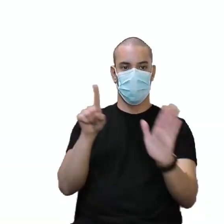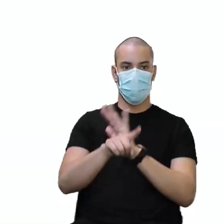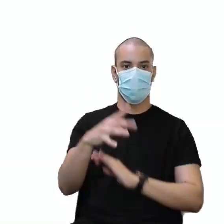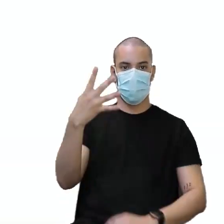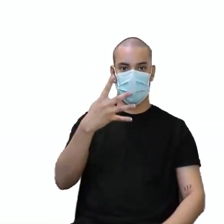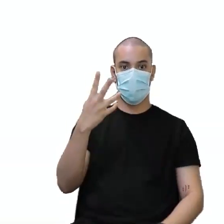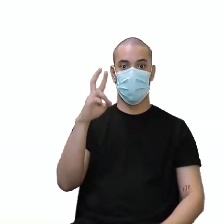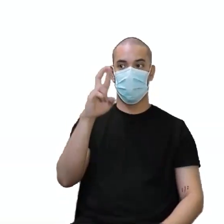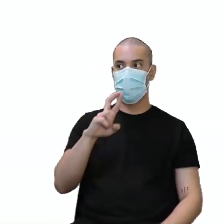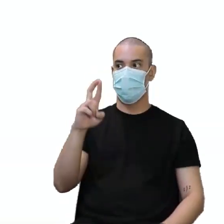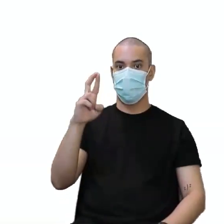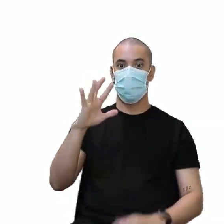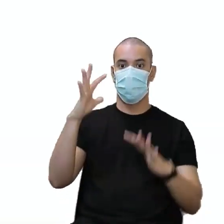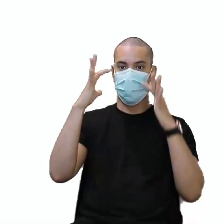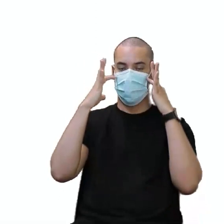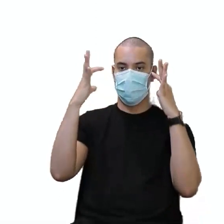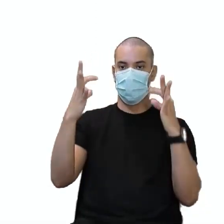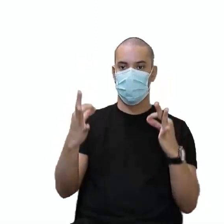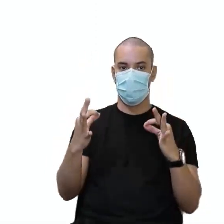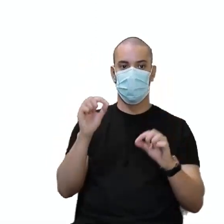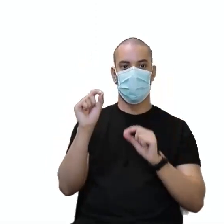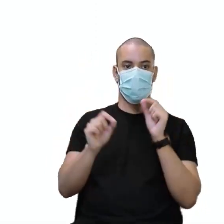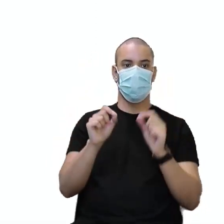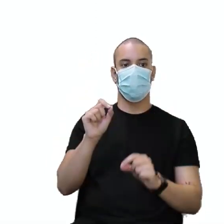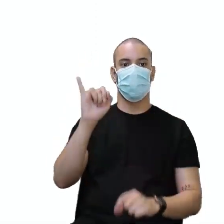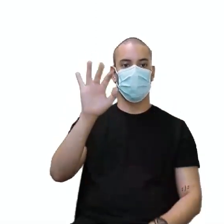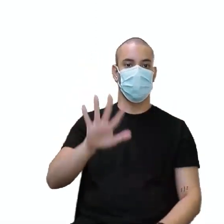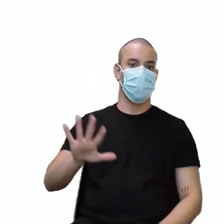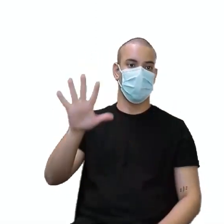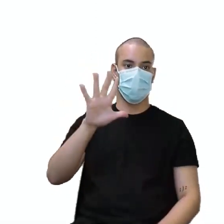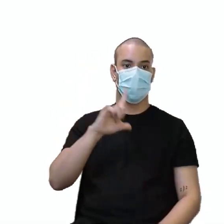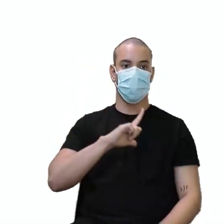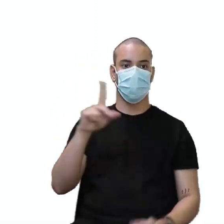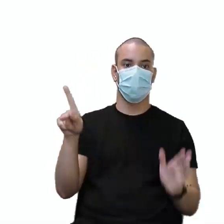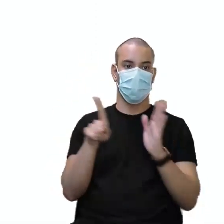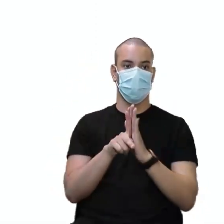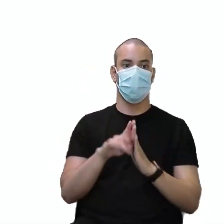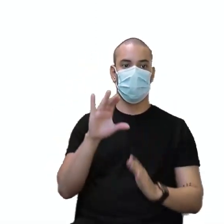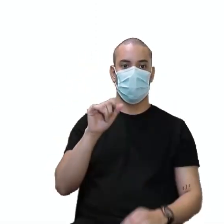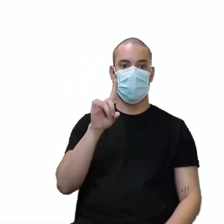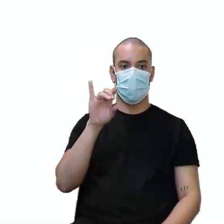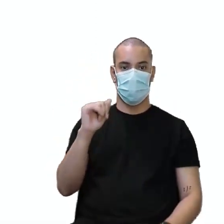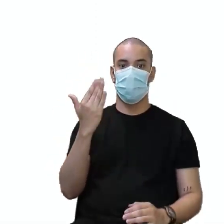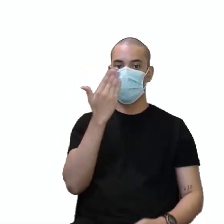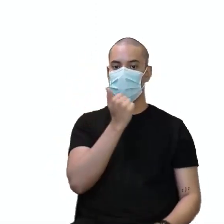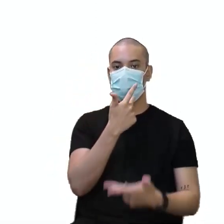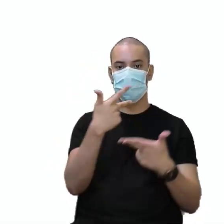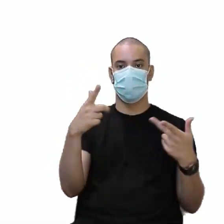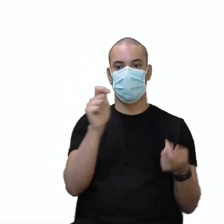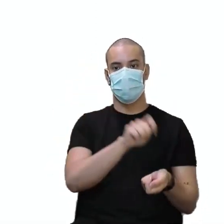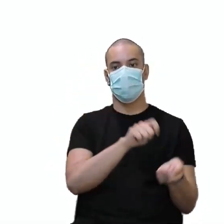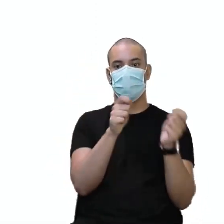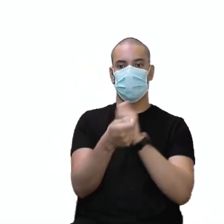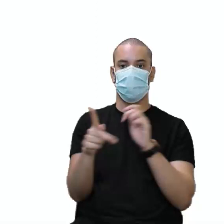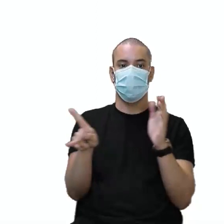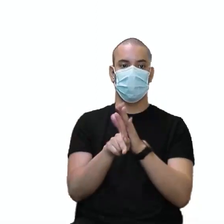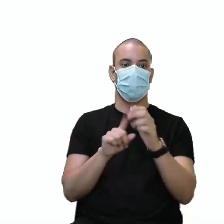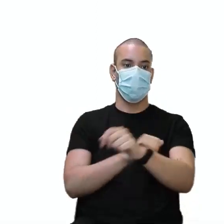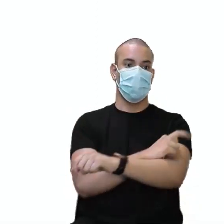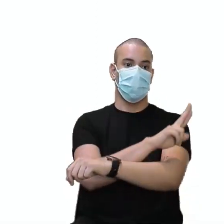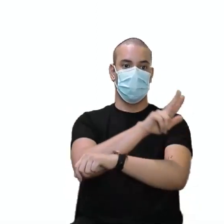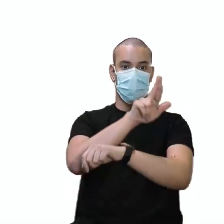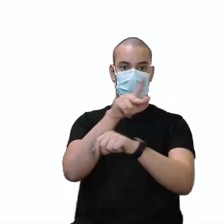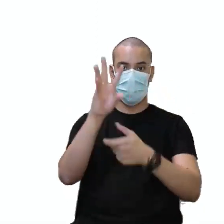Questão 4. Observe atentamente a figura que representa a cadeia alimentar de espécies adaptadas ao ecossistema